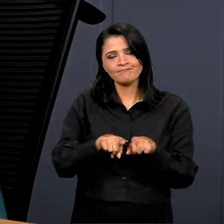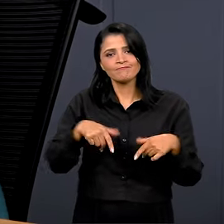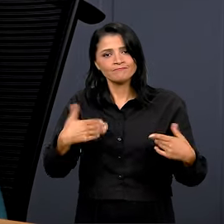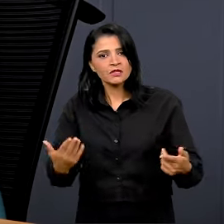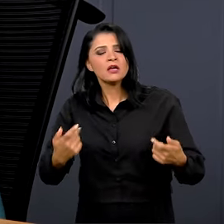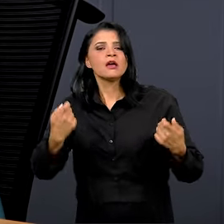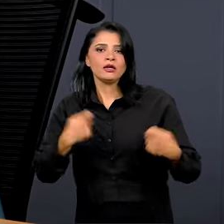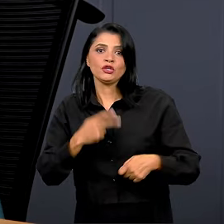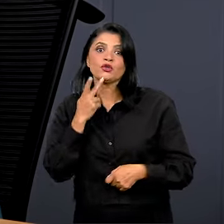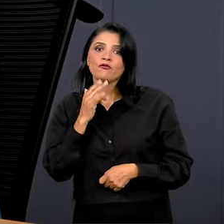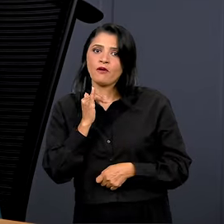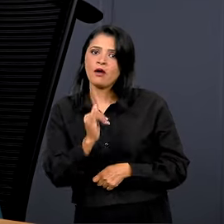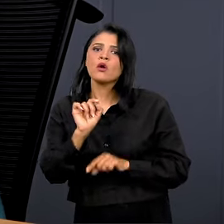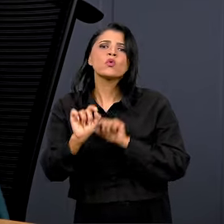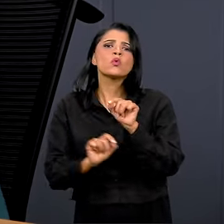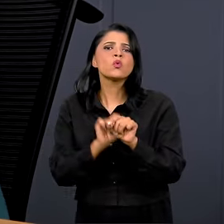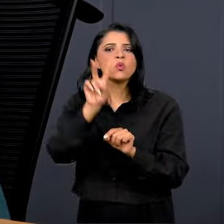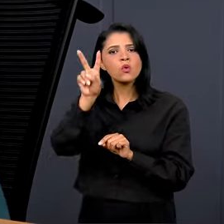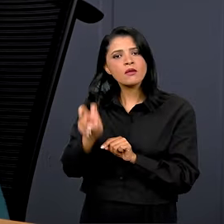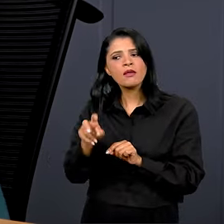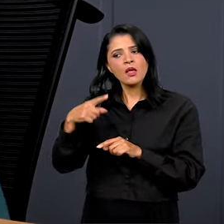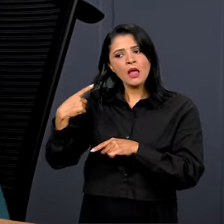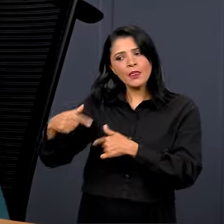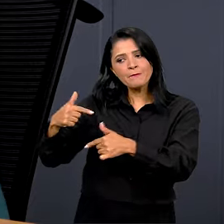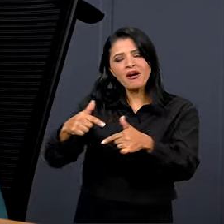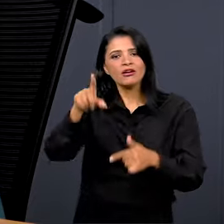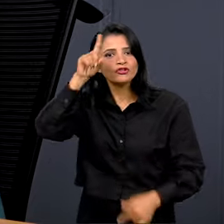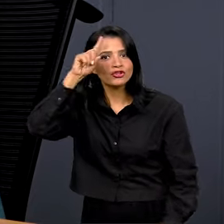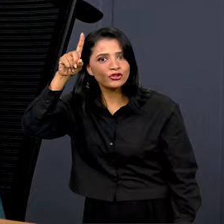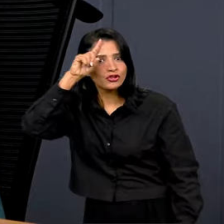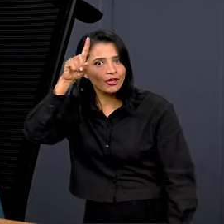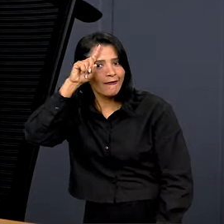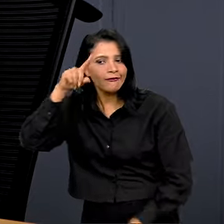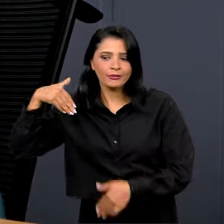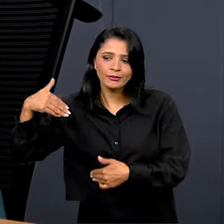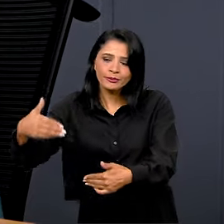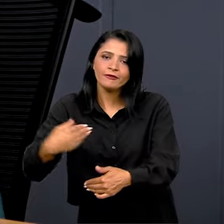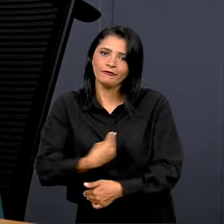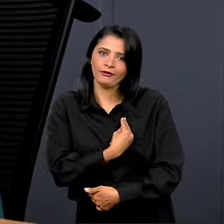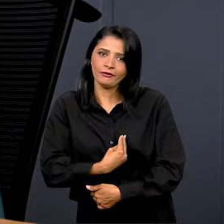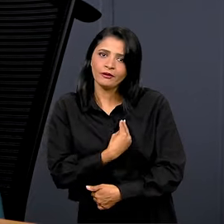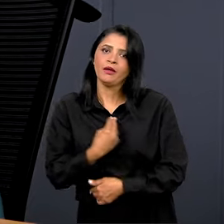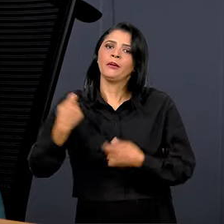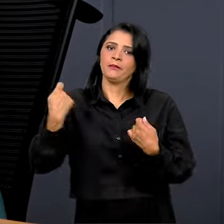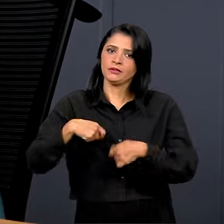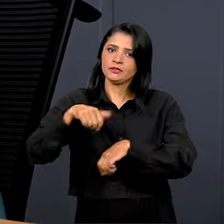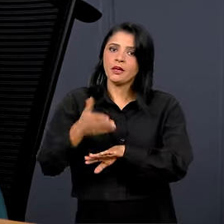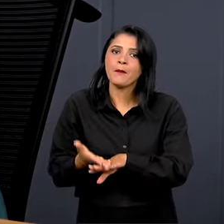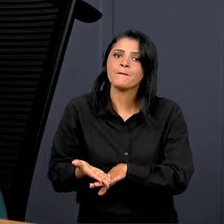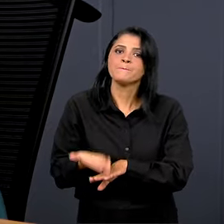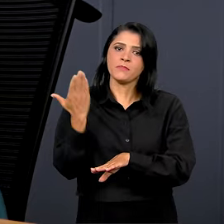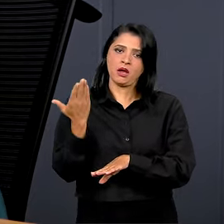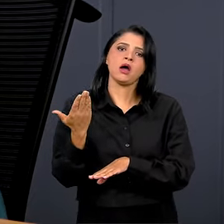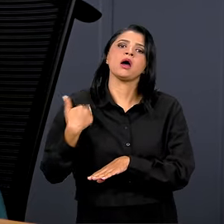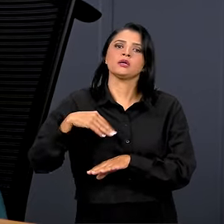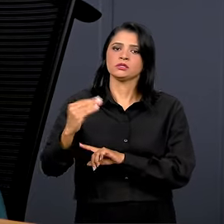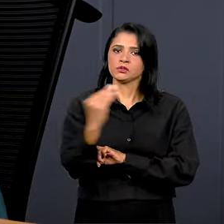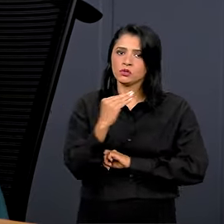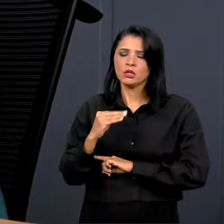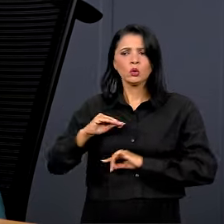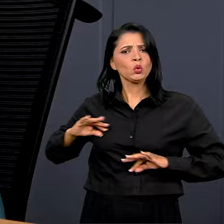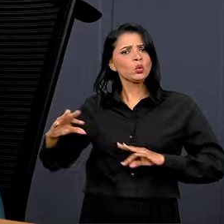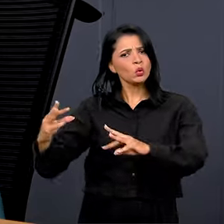atividades estamos aqui falando das atividades da vida diária a gente precisa de mais cuidados mas todos nós precisamos de